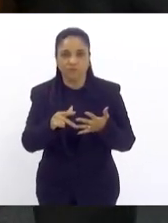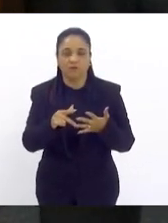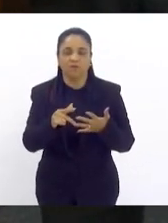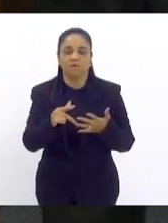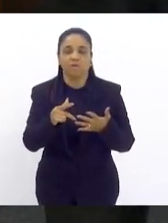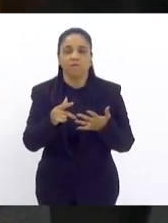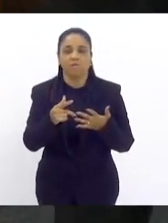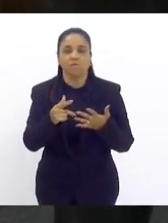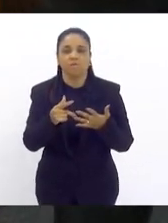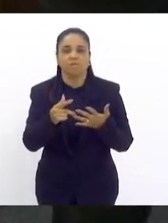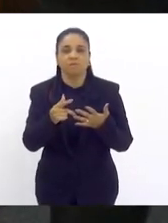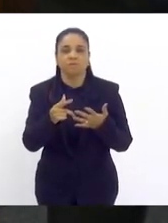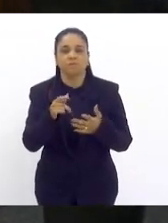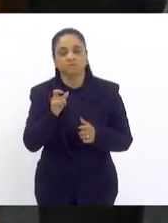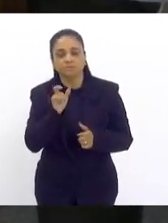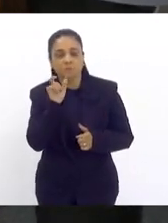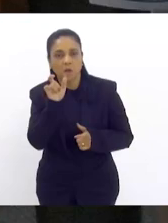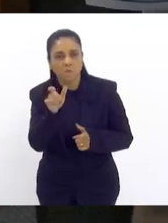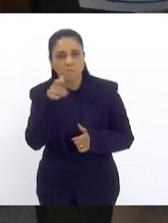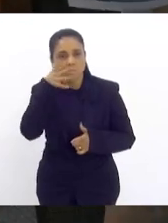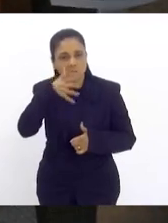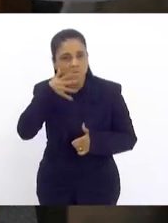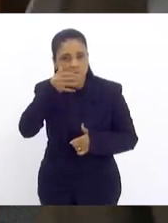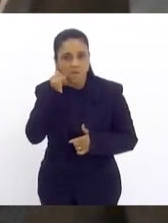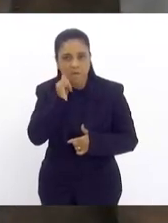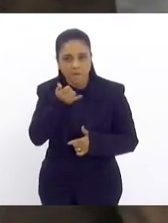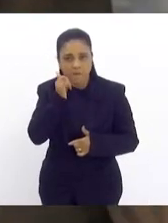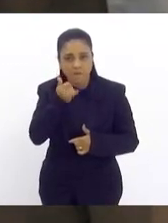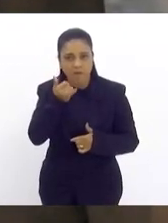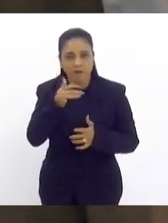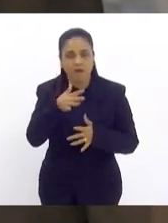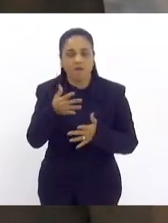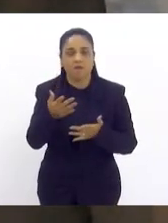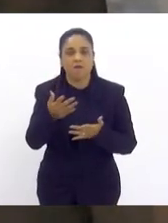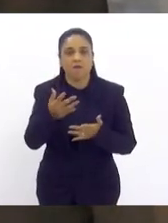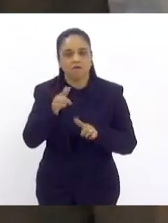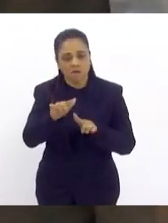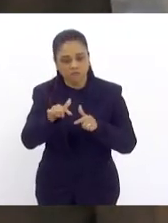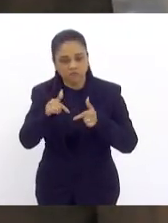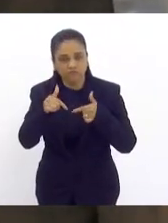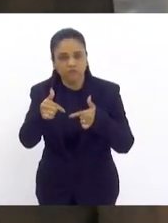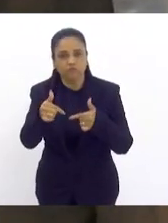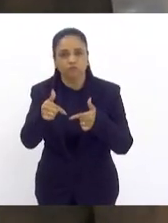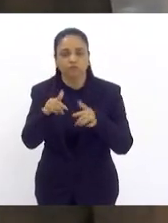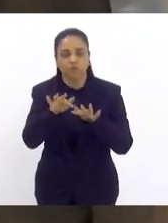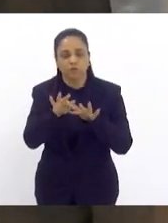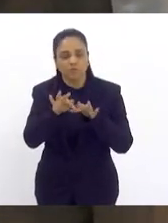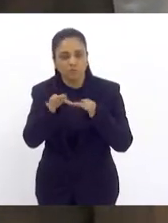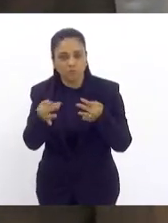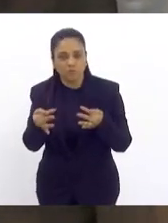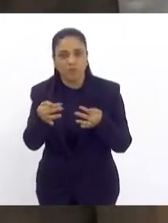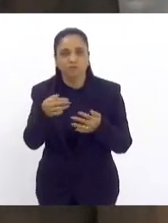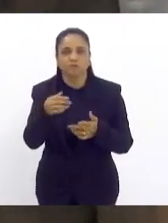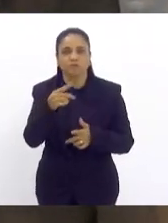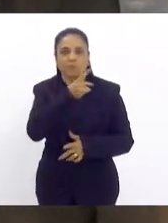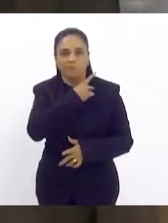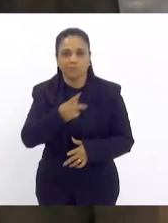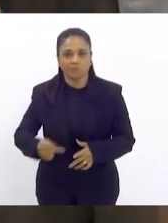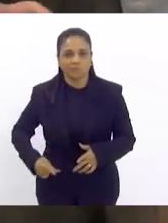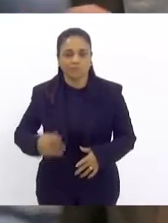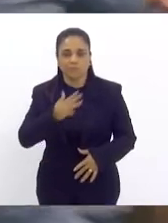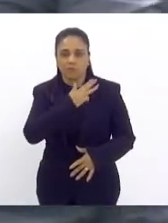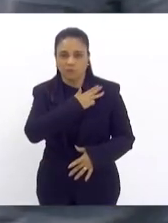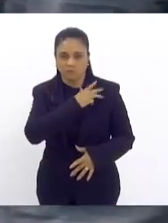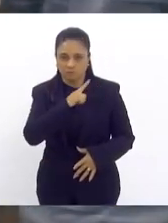aqui a fala que eu fiz no plenário e atitude a humildade que o presidente Lula teve também